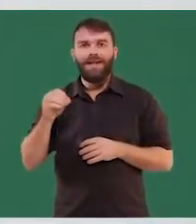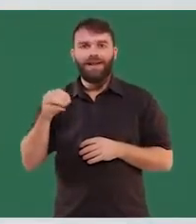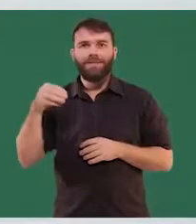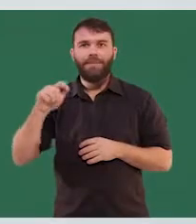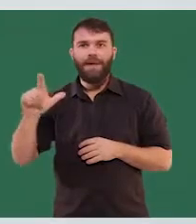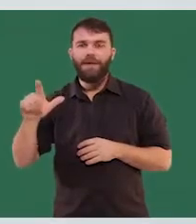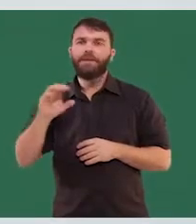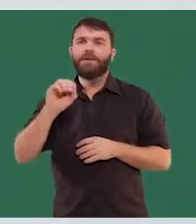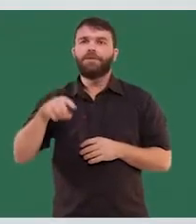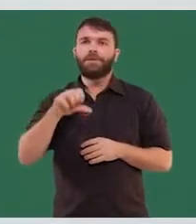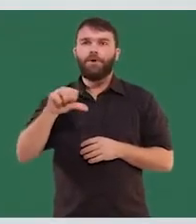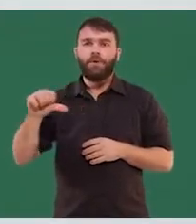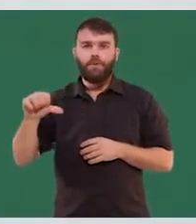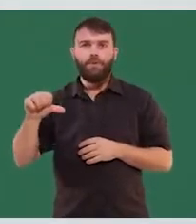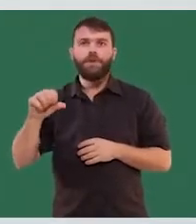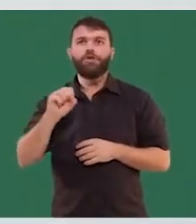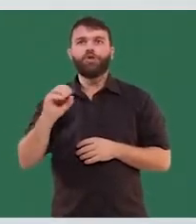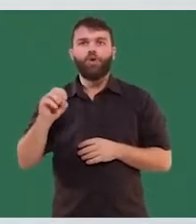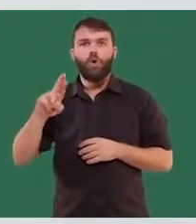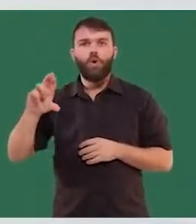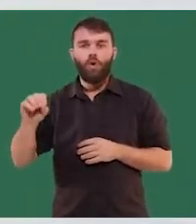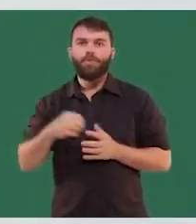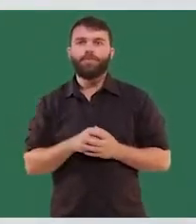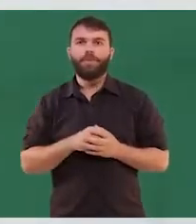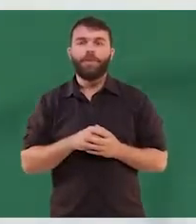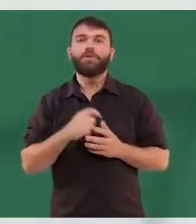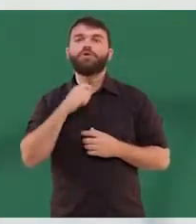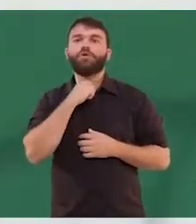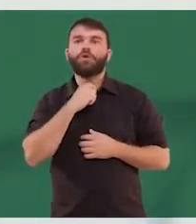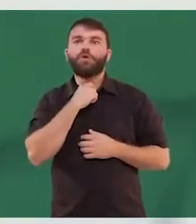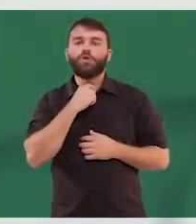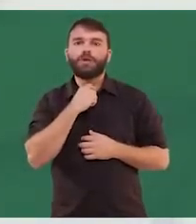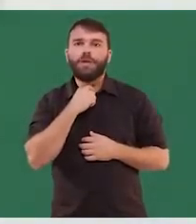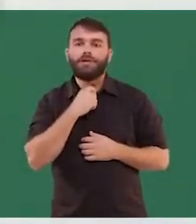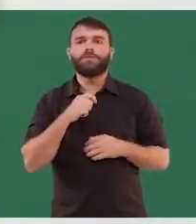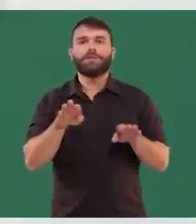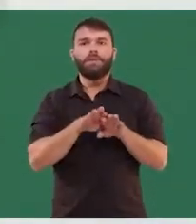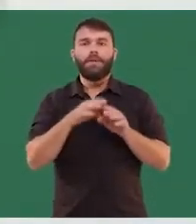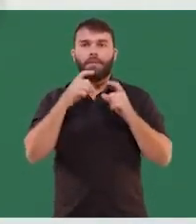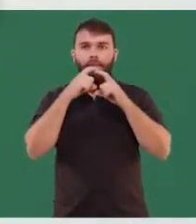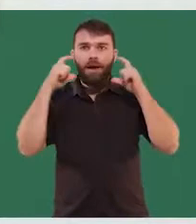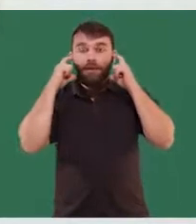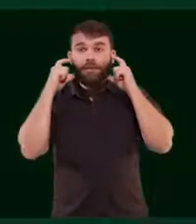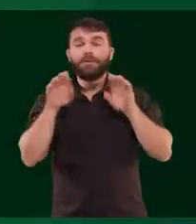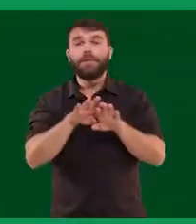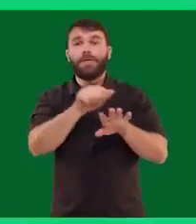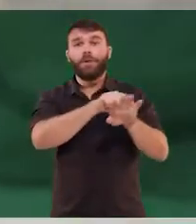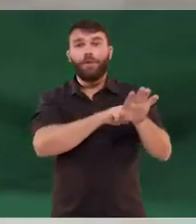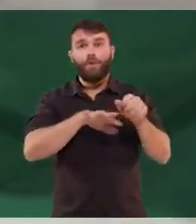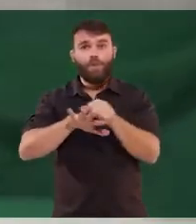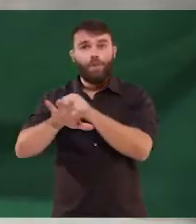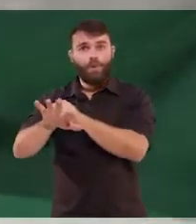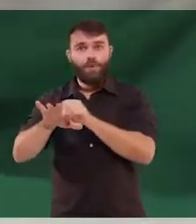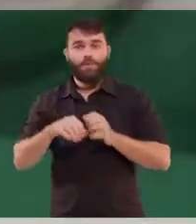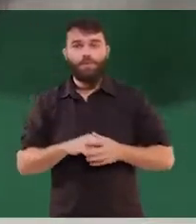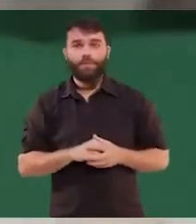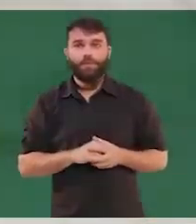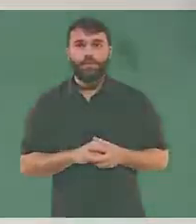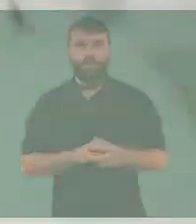fisiológico 0,9%, sonda para aspiração, máscara e luvas de procedimento.